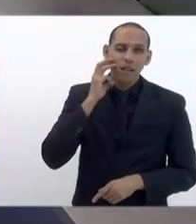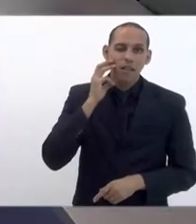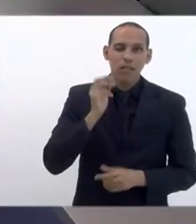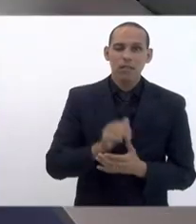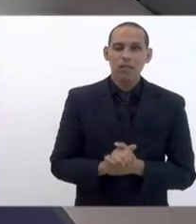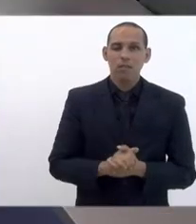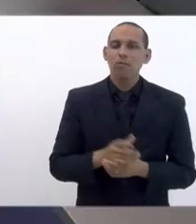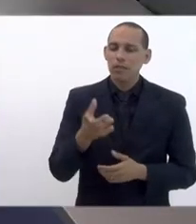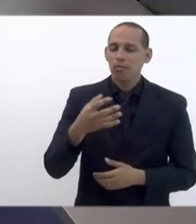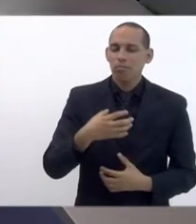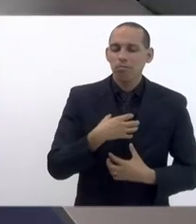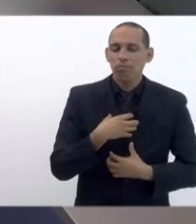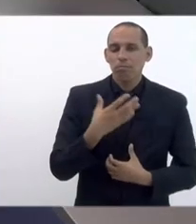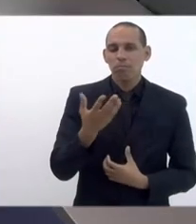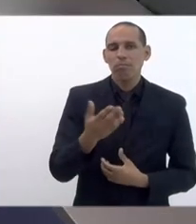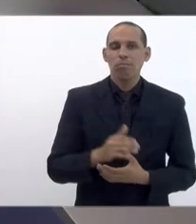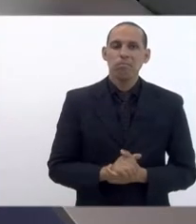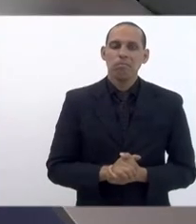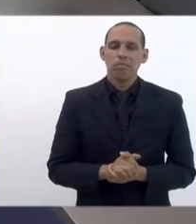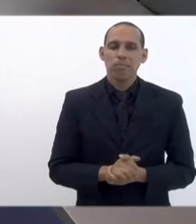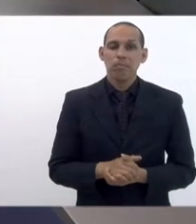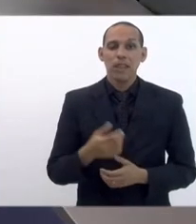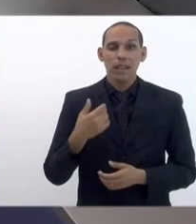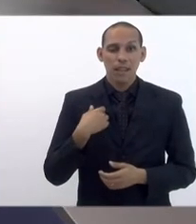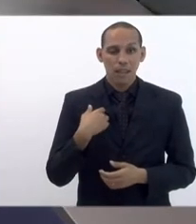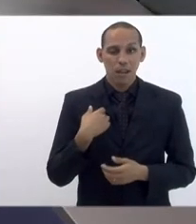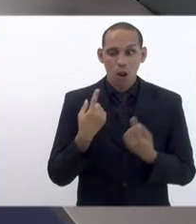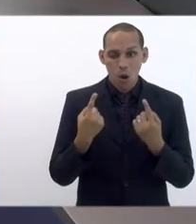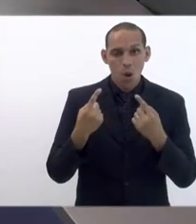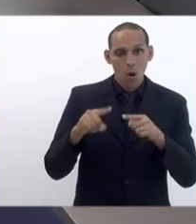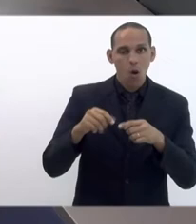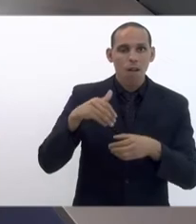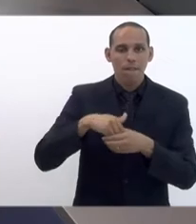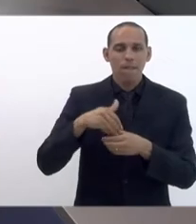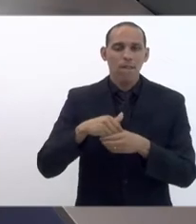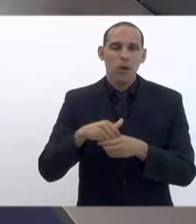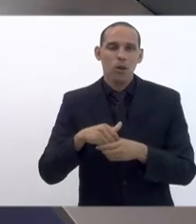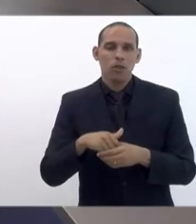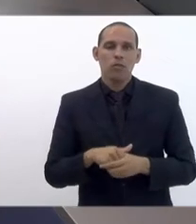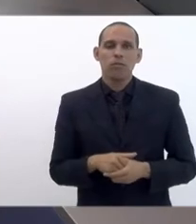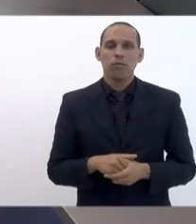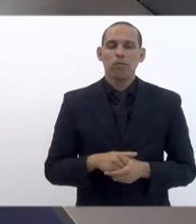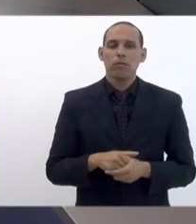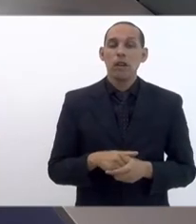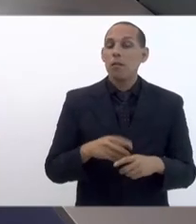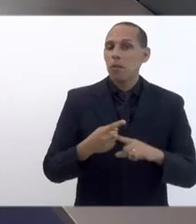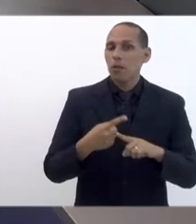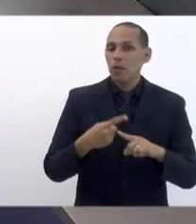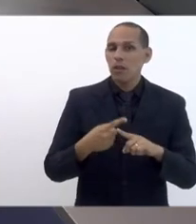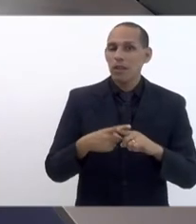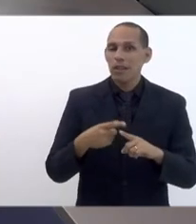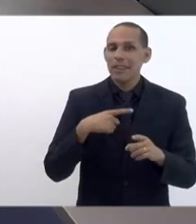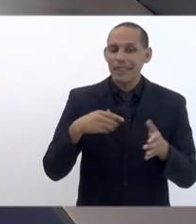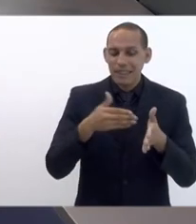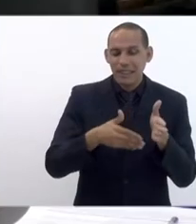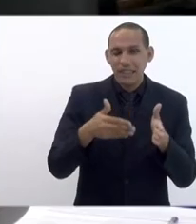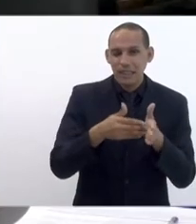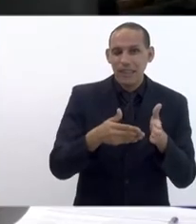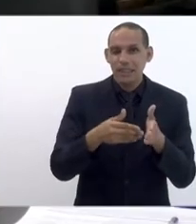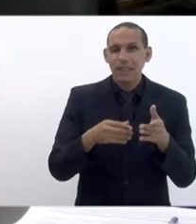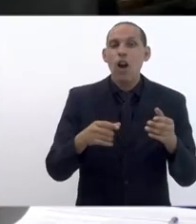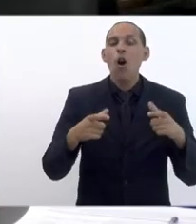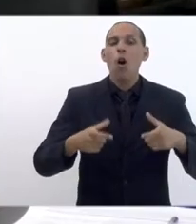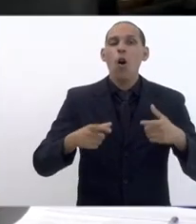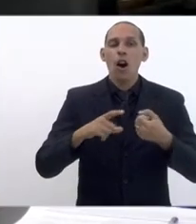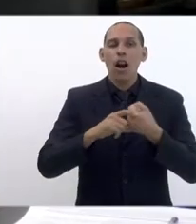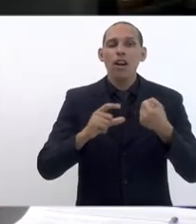a sua sensibilidade. A minha questão do meu voto de divergência, além do que expus, é que há um impedimento disposto no artigo